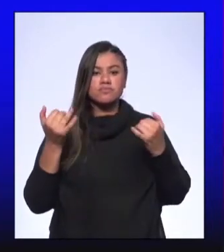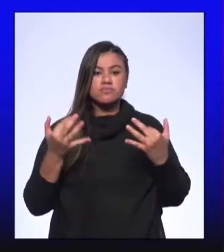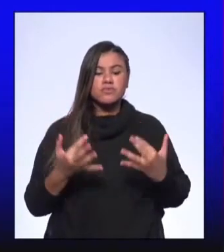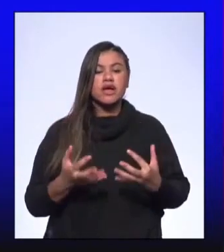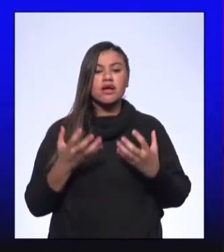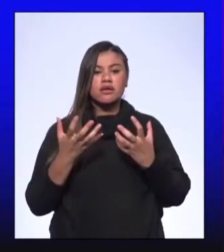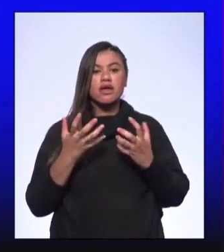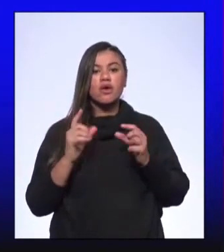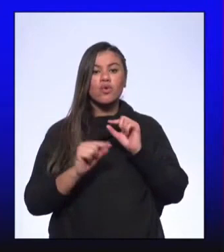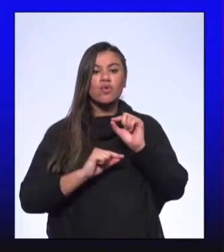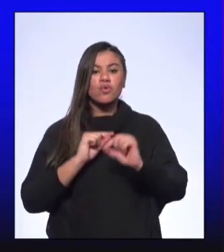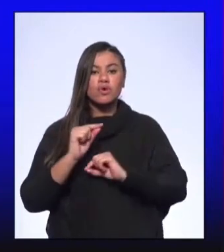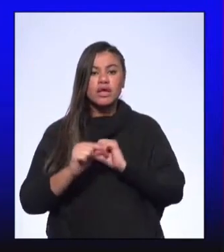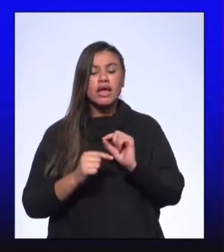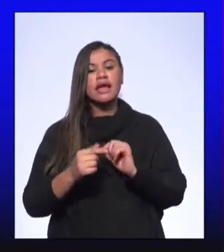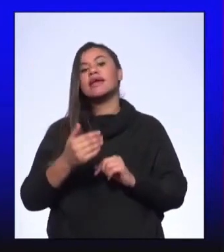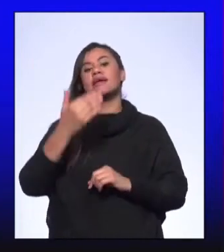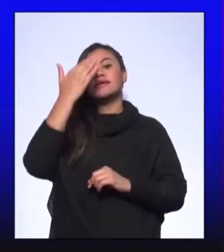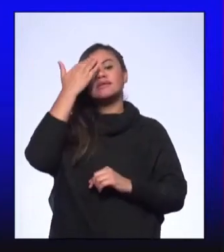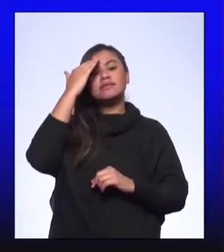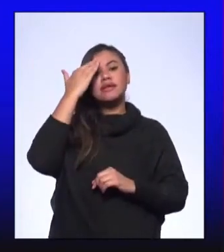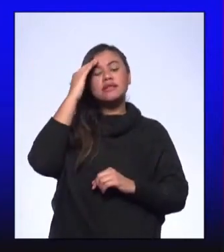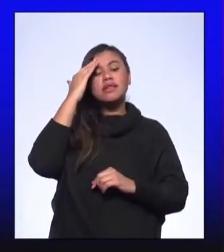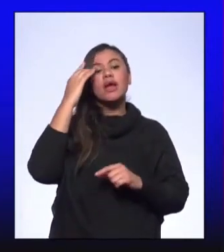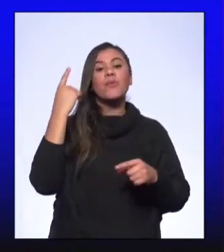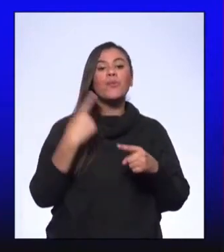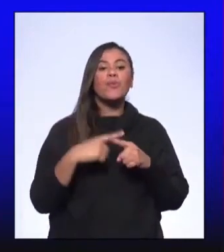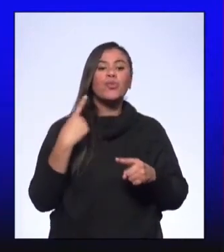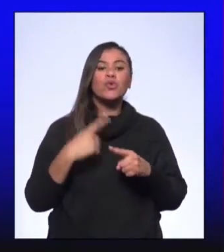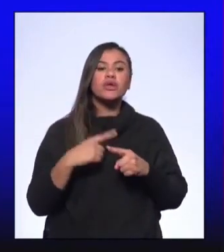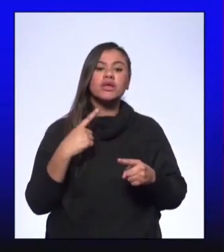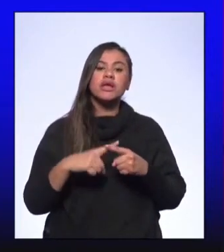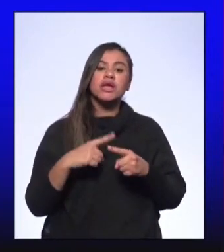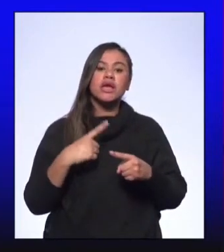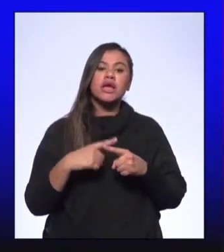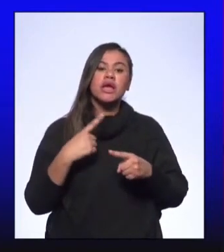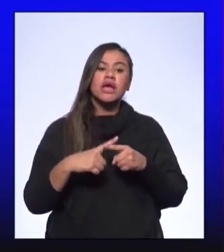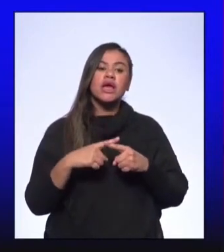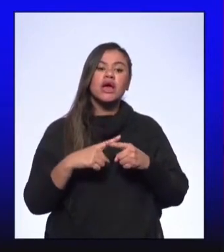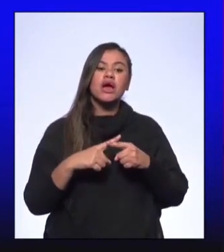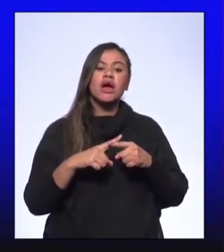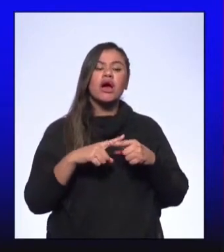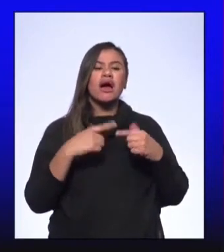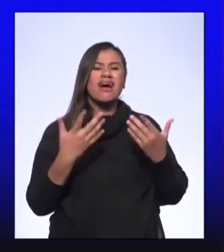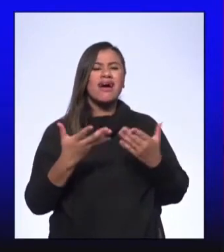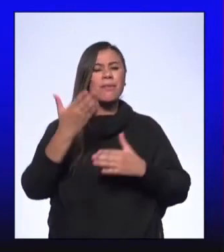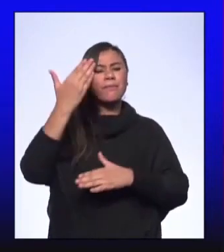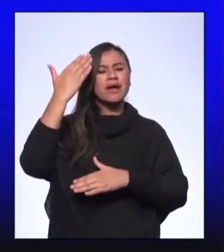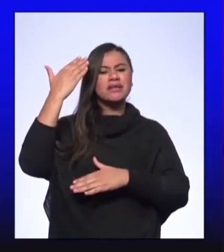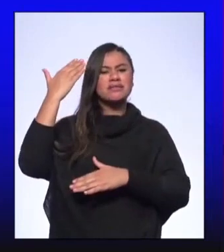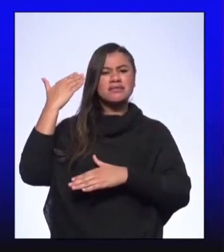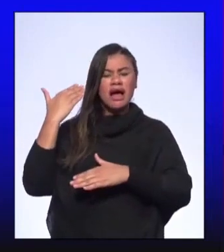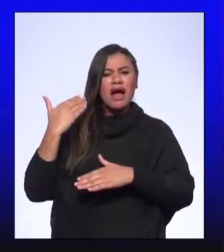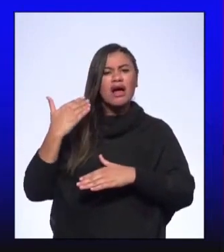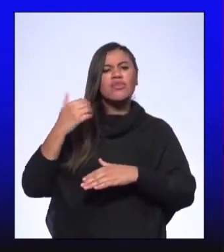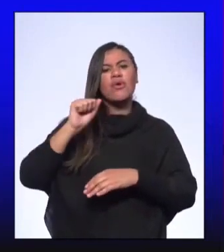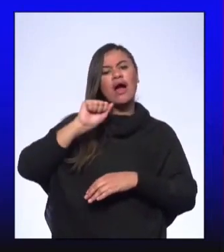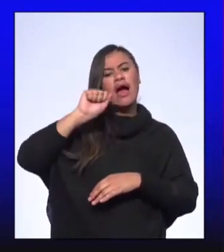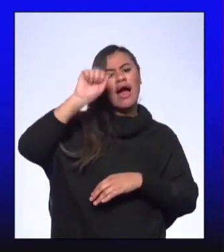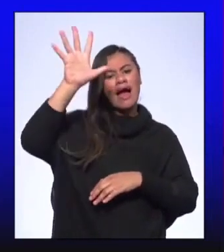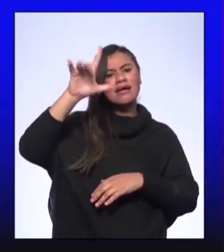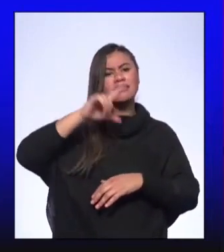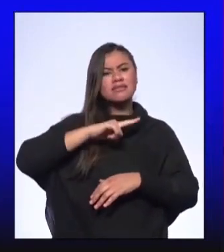vocês é tentar entender um pouco o porquê de um fenômeno que, desde os primeiros casos da Ásia, vem